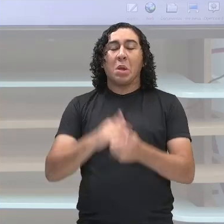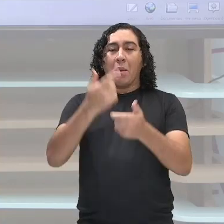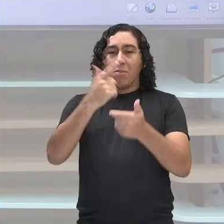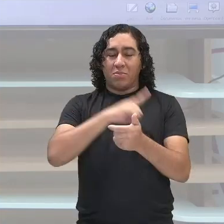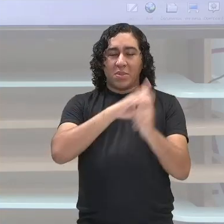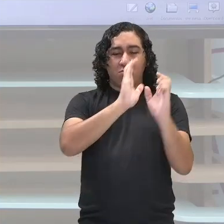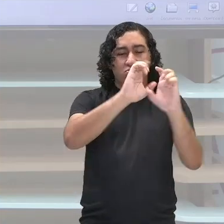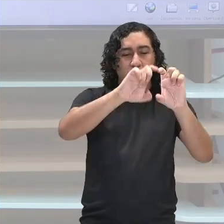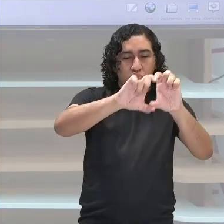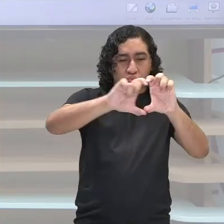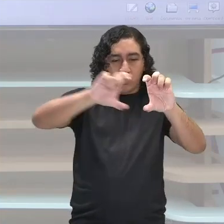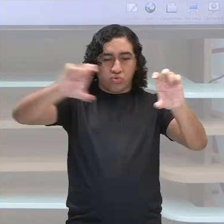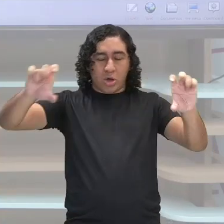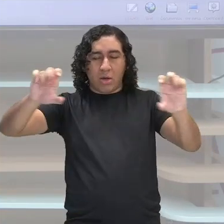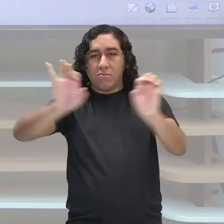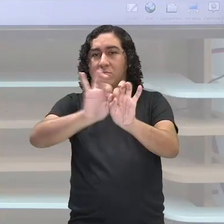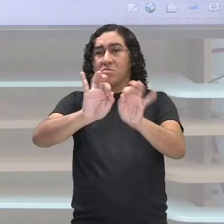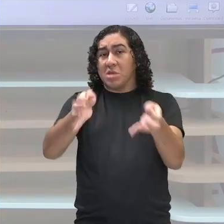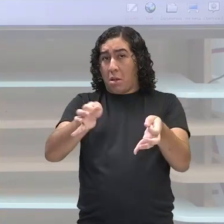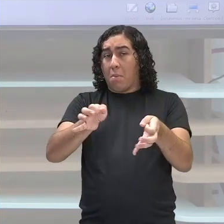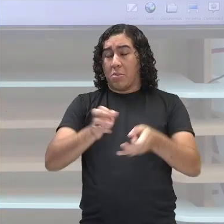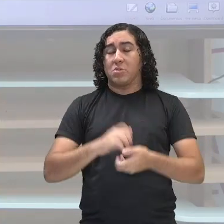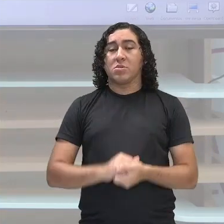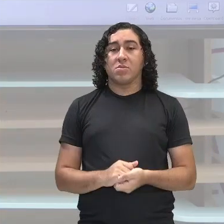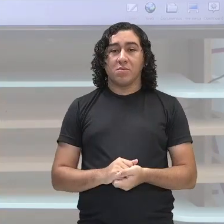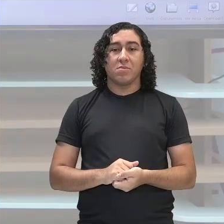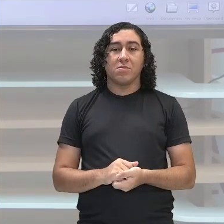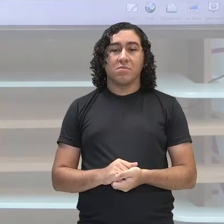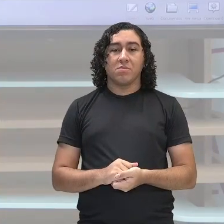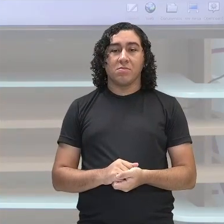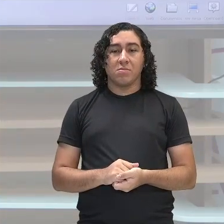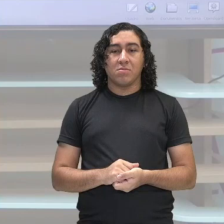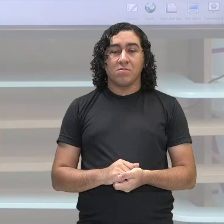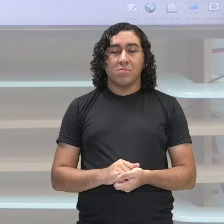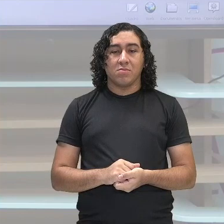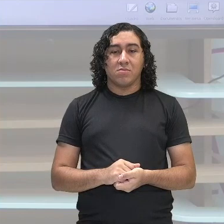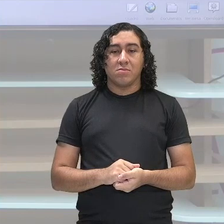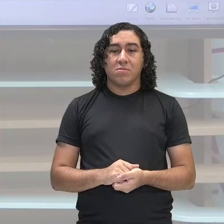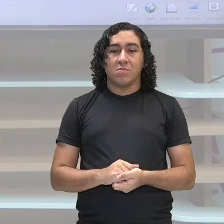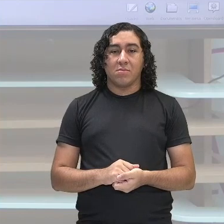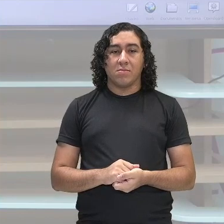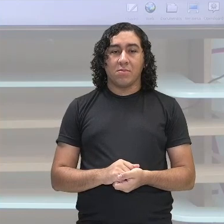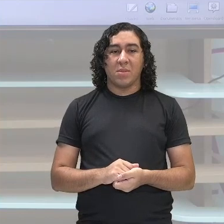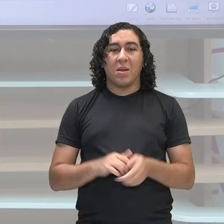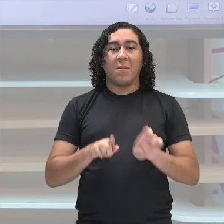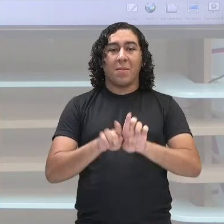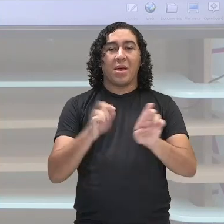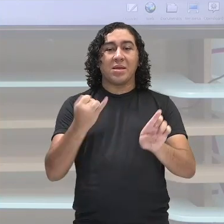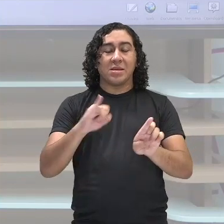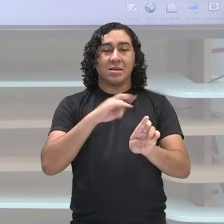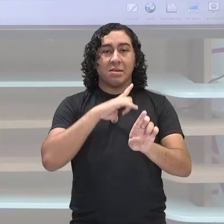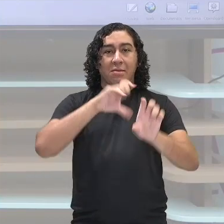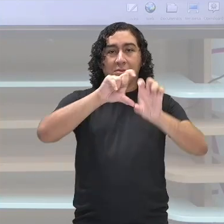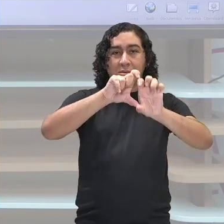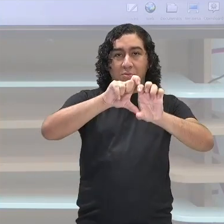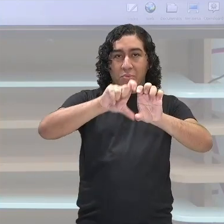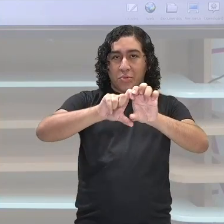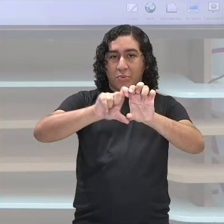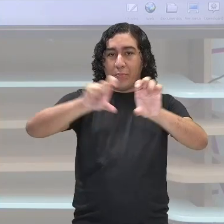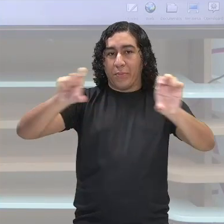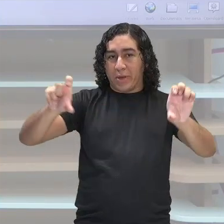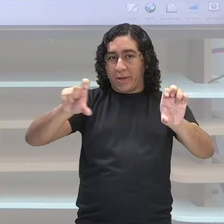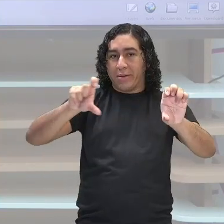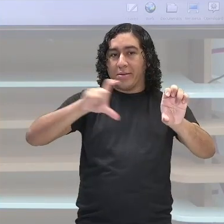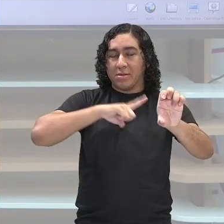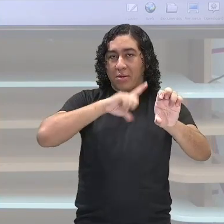sequência numérica bem simples, tá? Mas se a gente tivesse uma sequência numérica onde eu quisesse determinar o